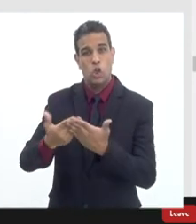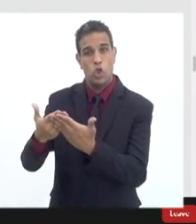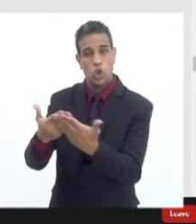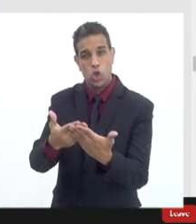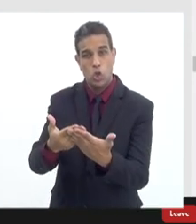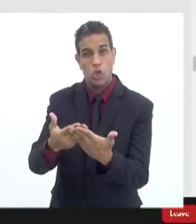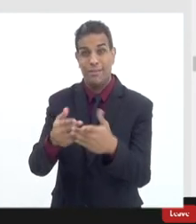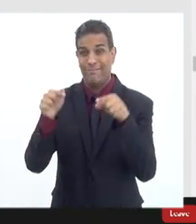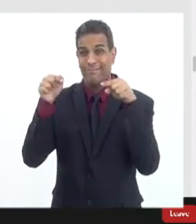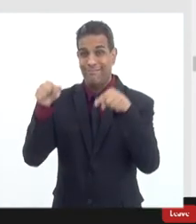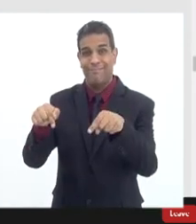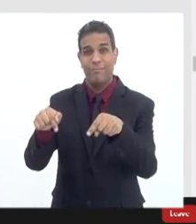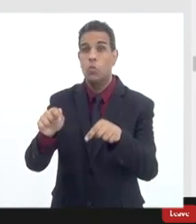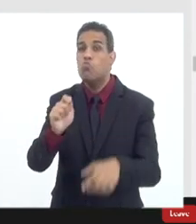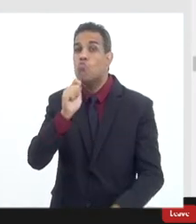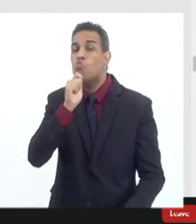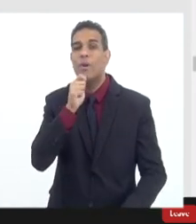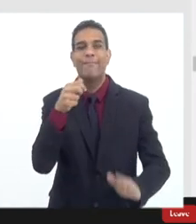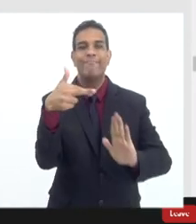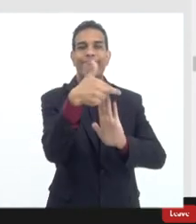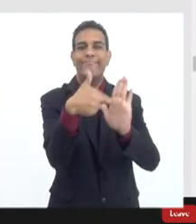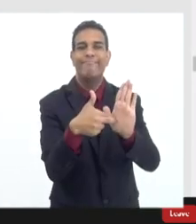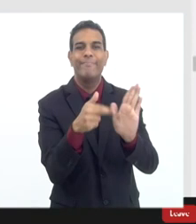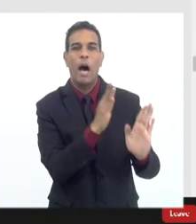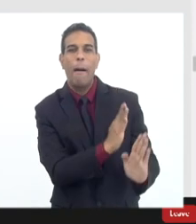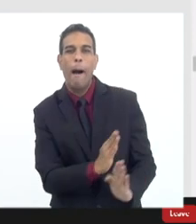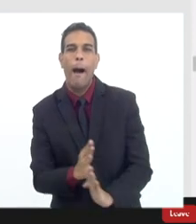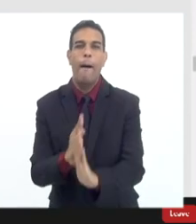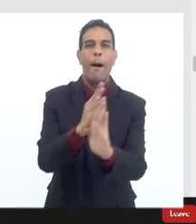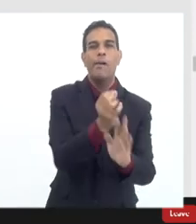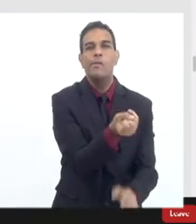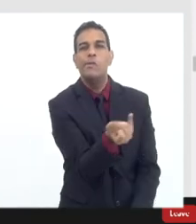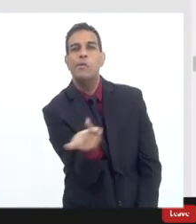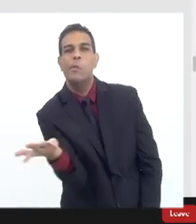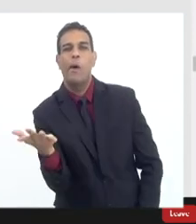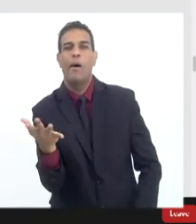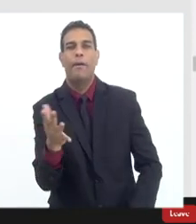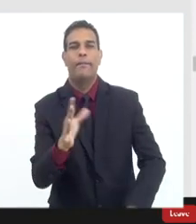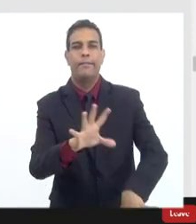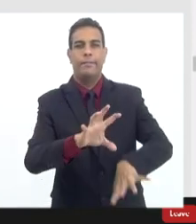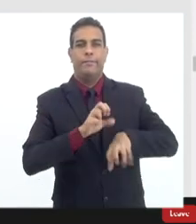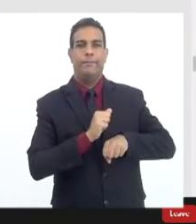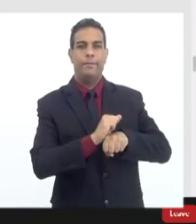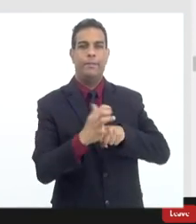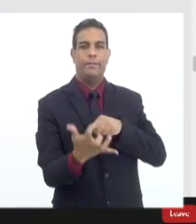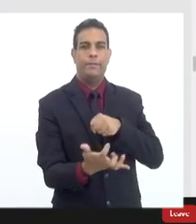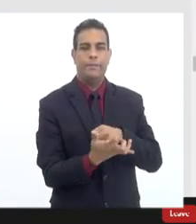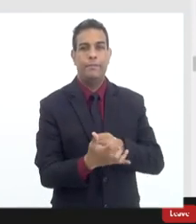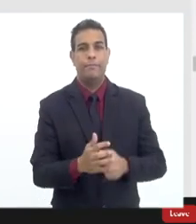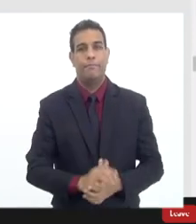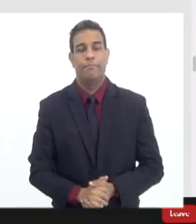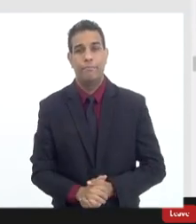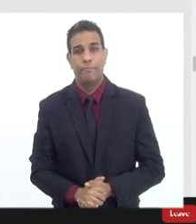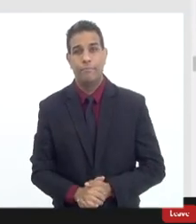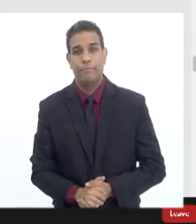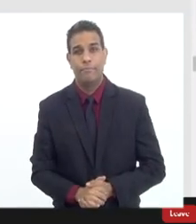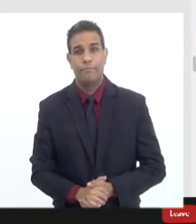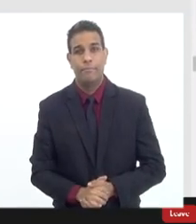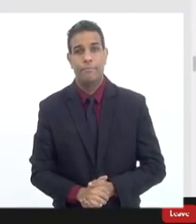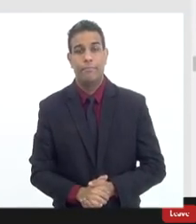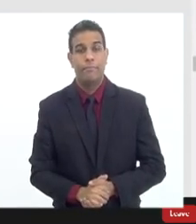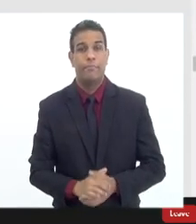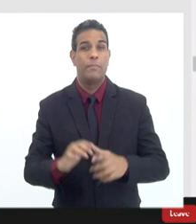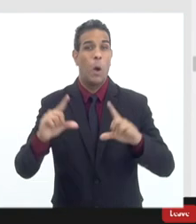a escola não tem uma política de rastreamento de casos, né? 23% considera que tem, e um percentual